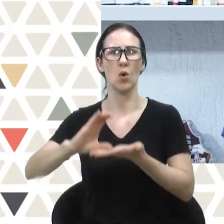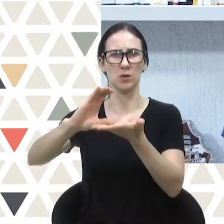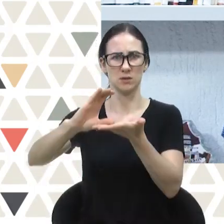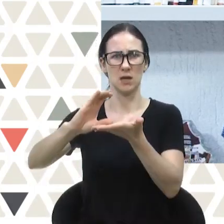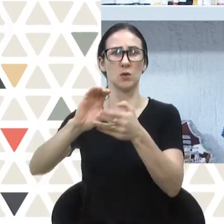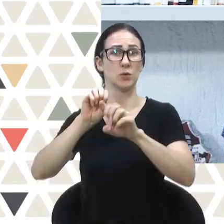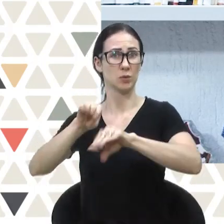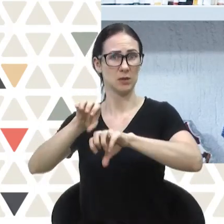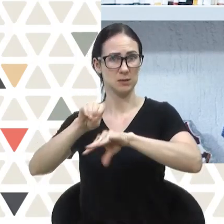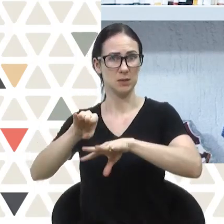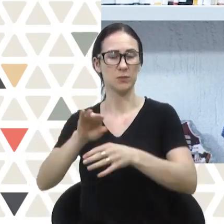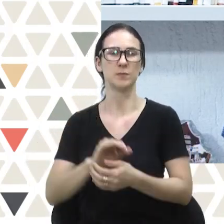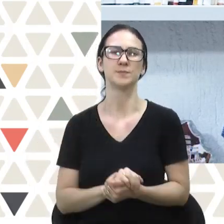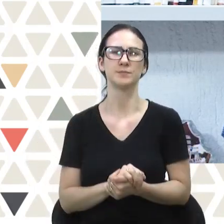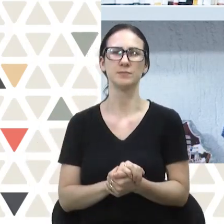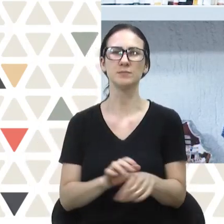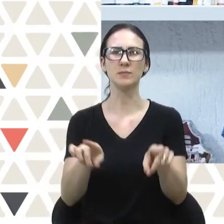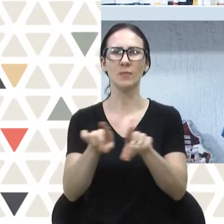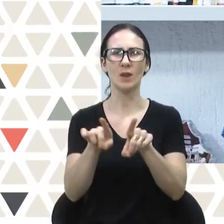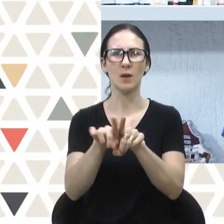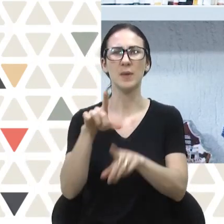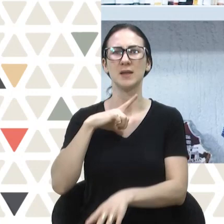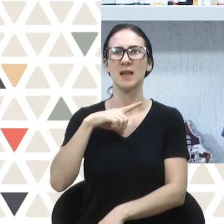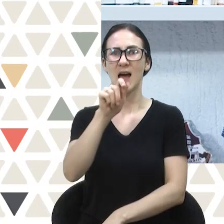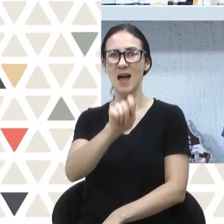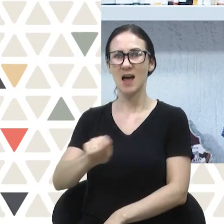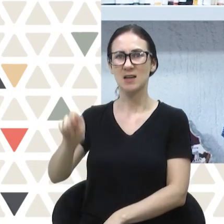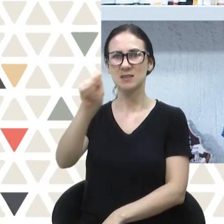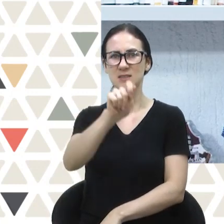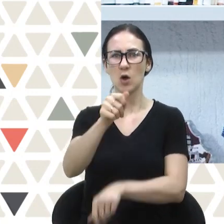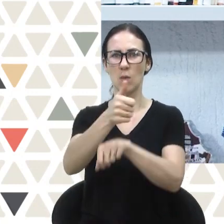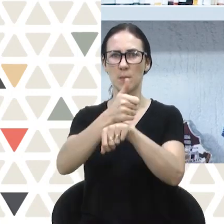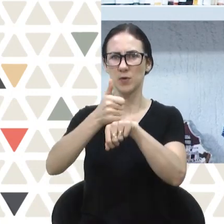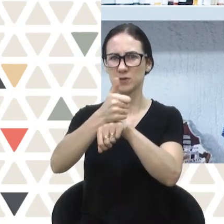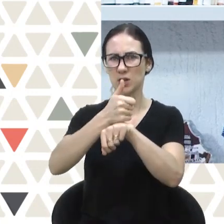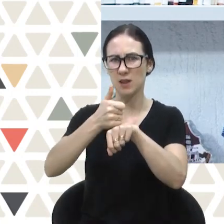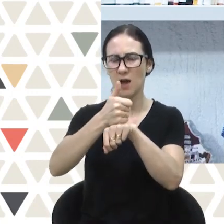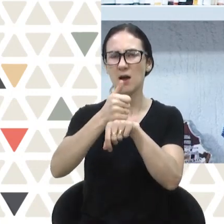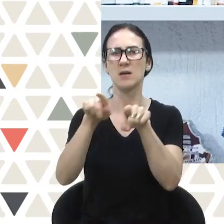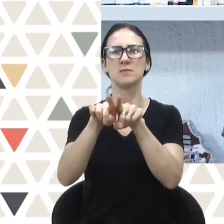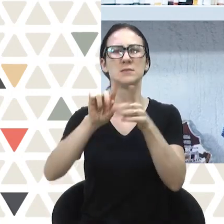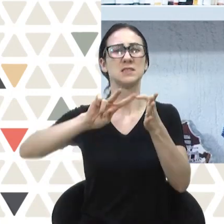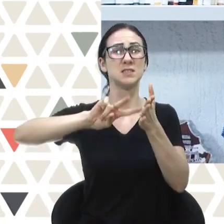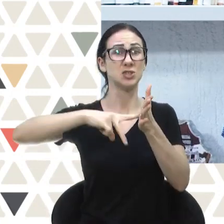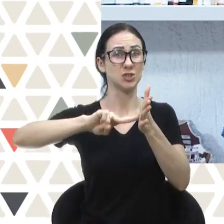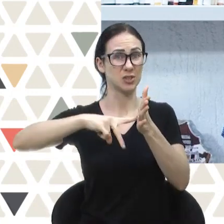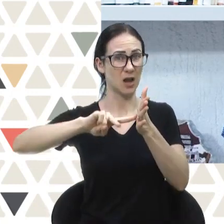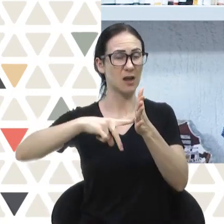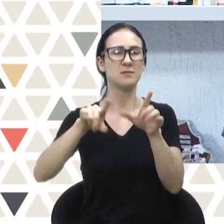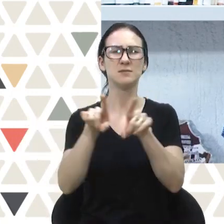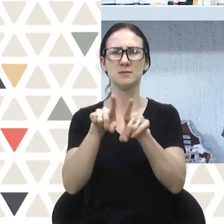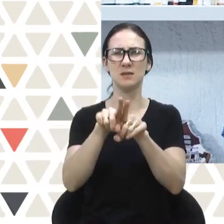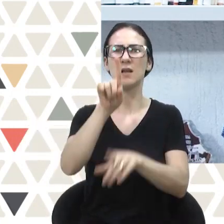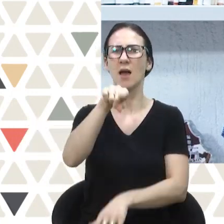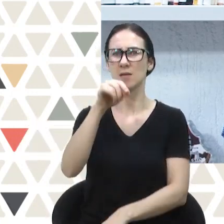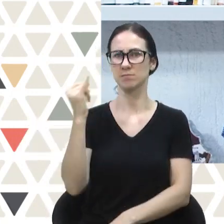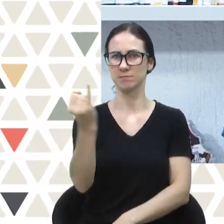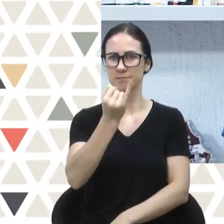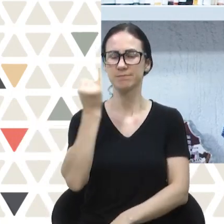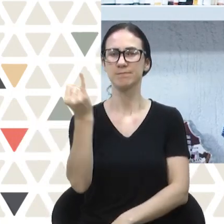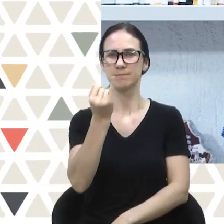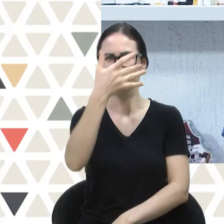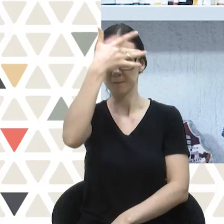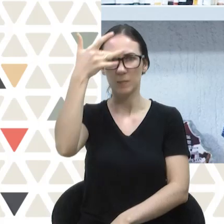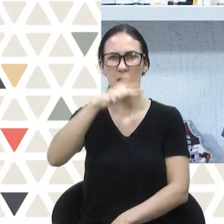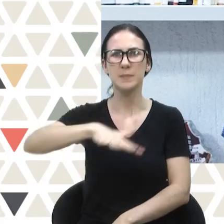Educação, temos as associações profissionais, os sindicatos, também é importante que as pessoas conheçam